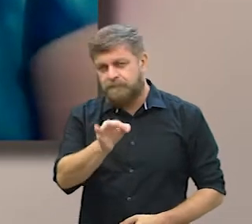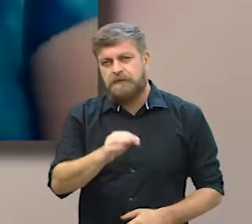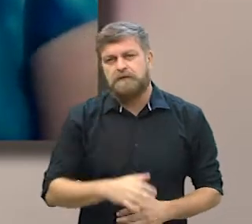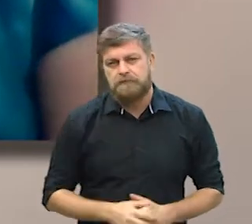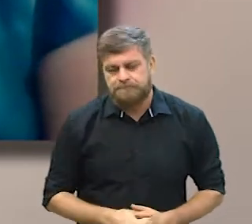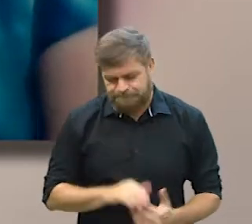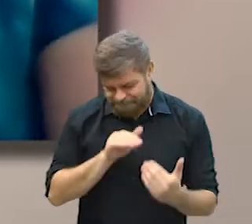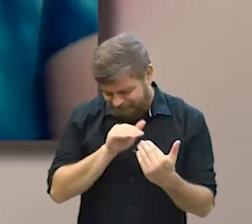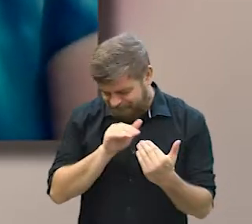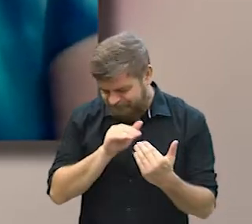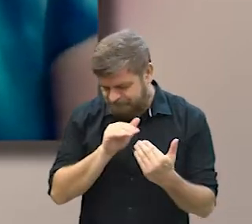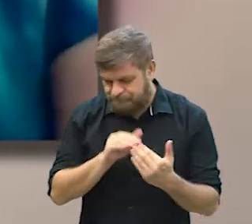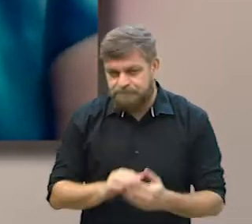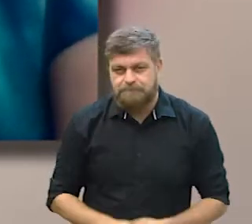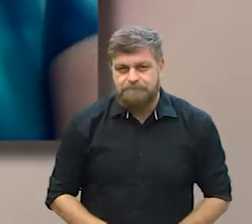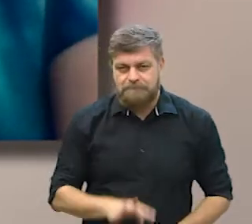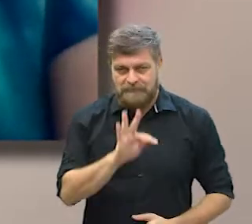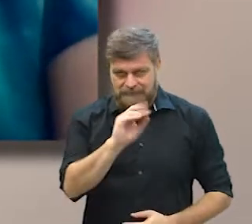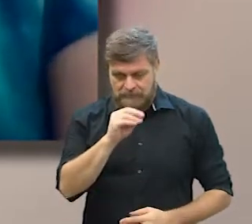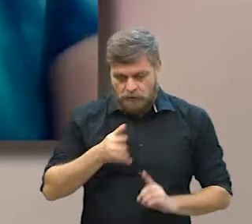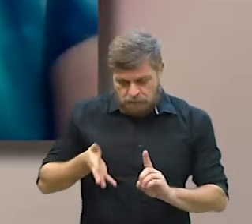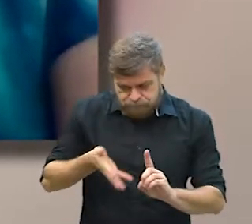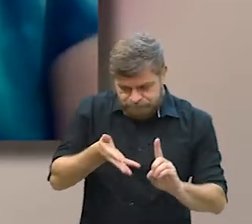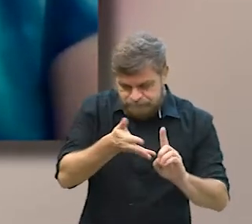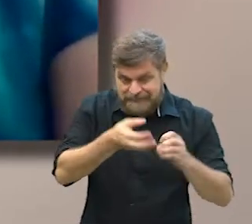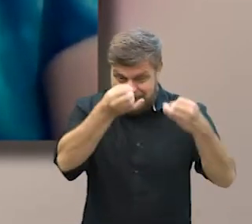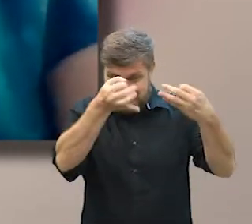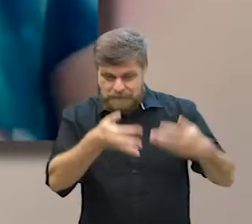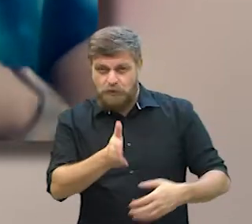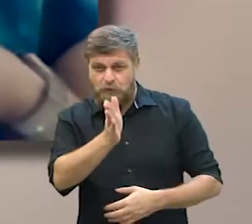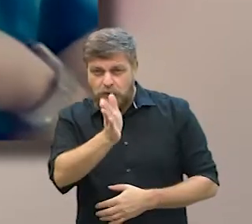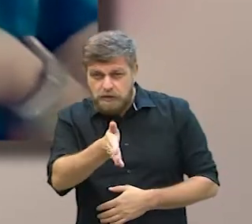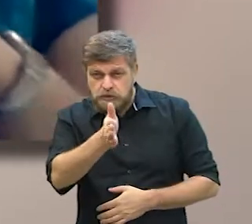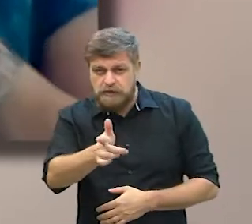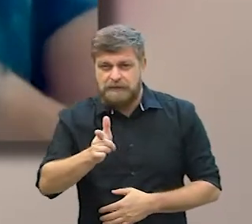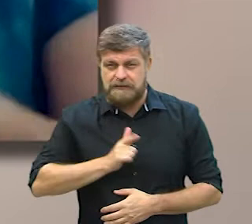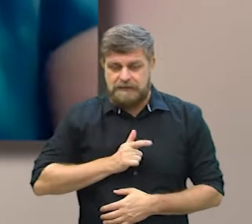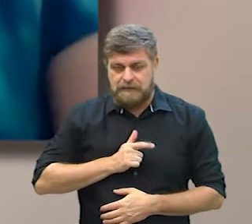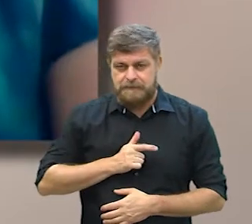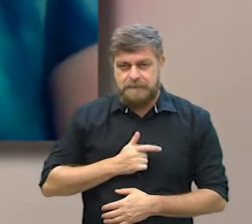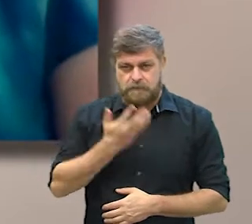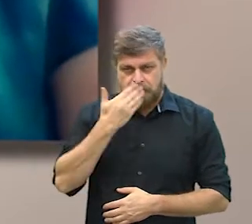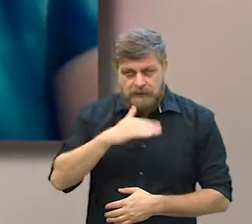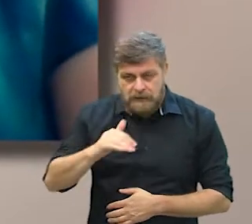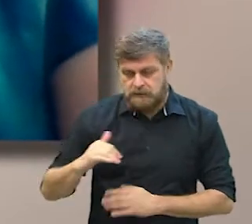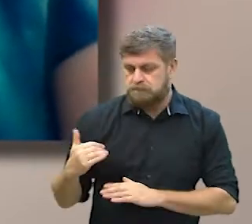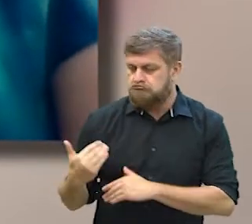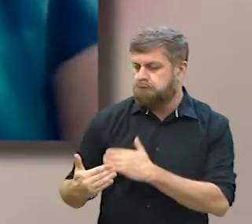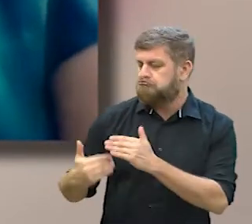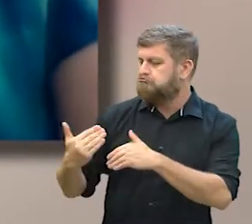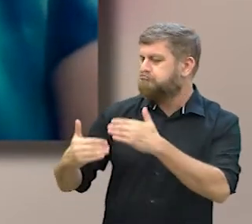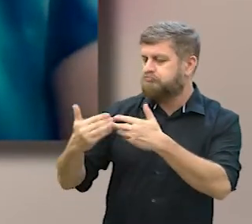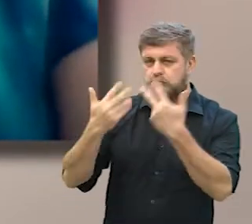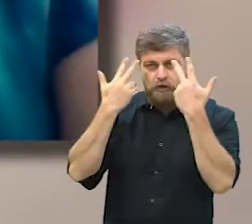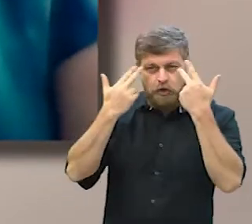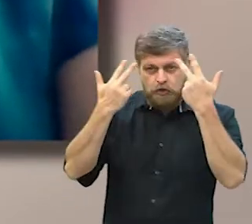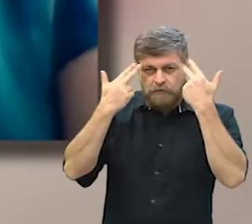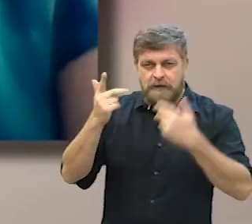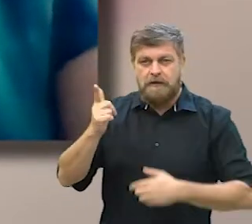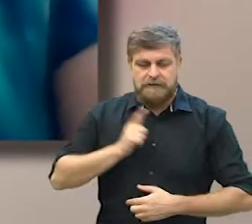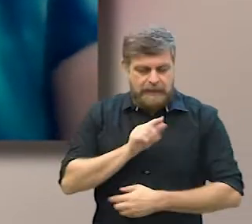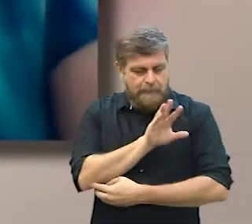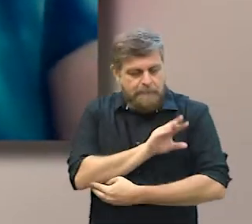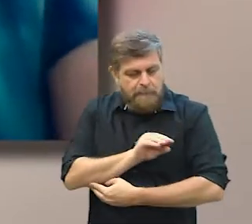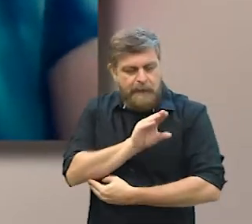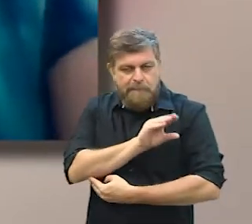é exatamente isso. Isso que a Lígia está falando é que a criança tem um desenvolvimento normal, chega a